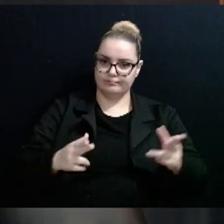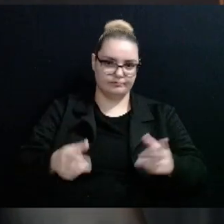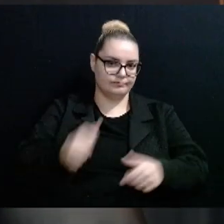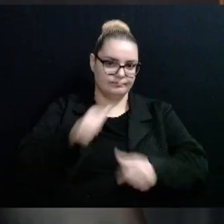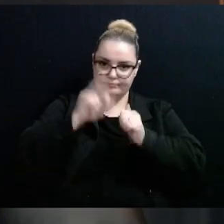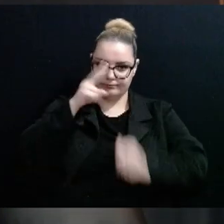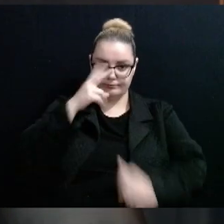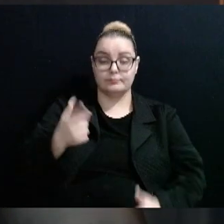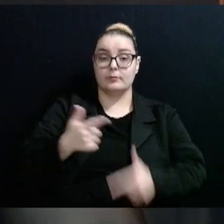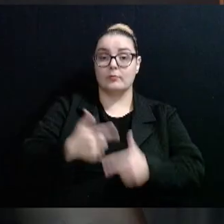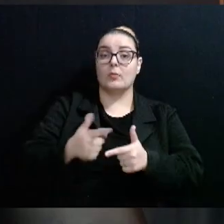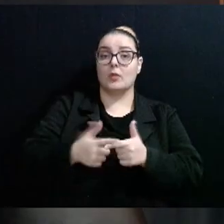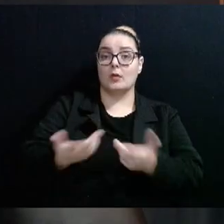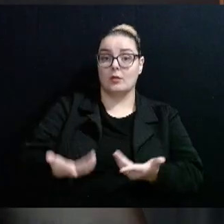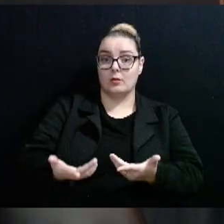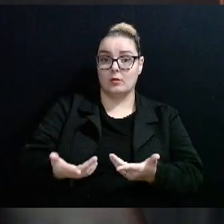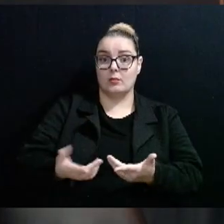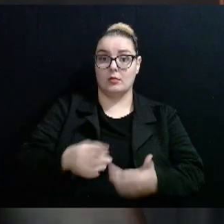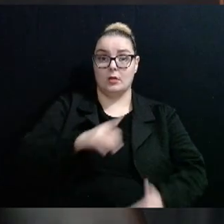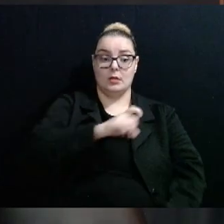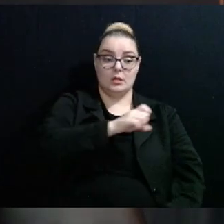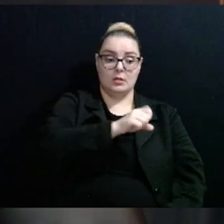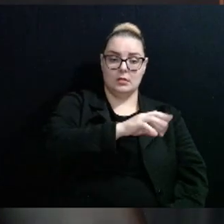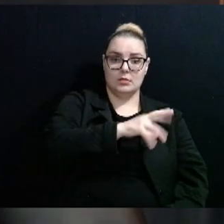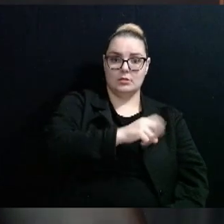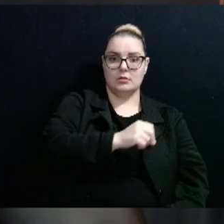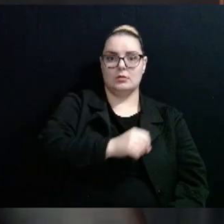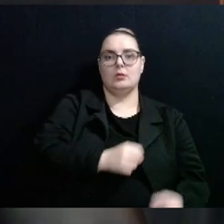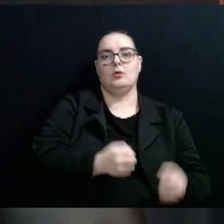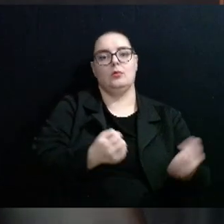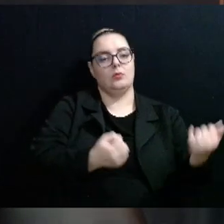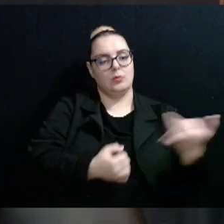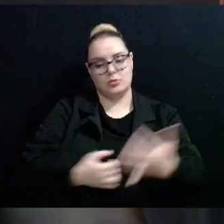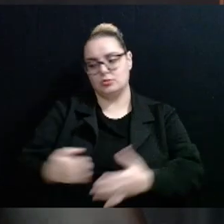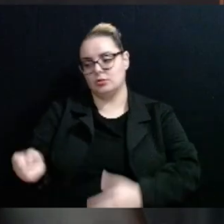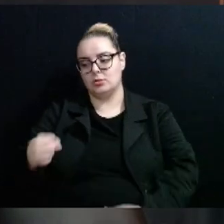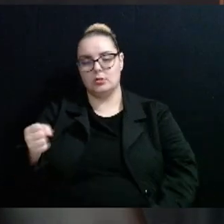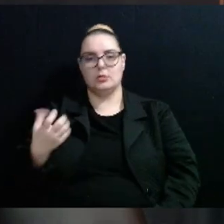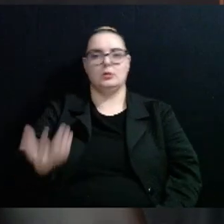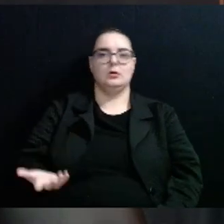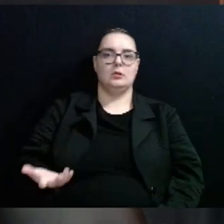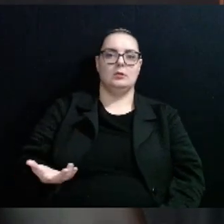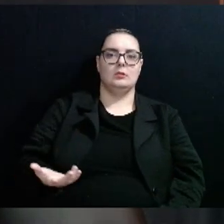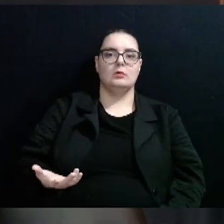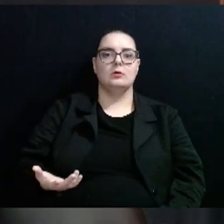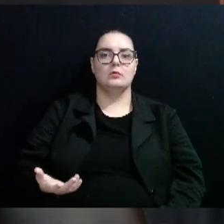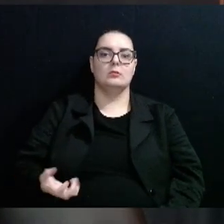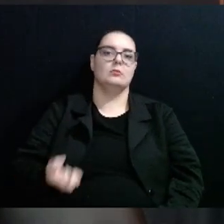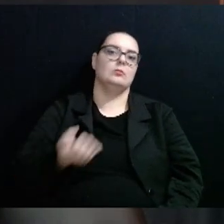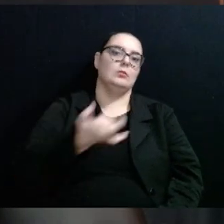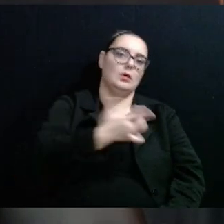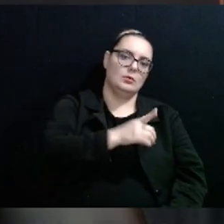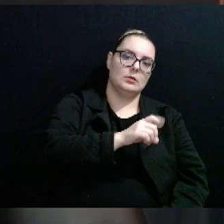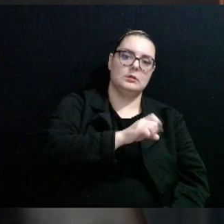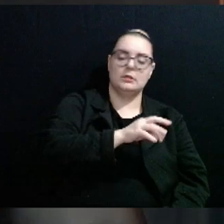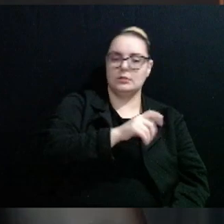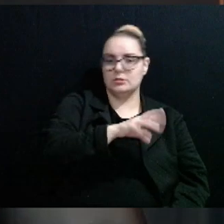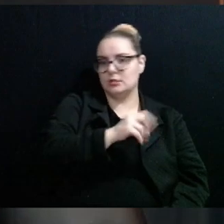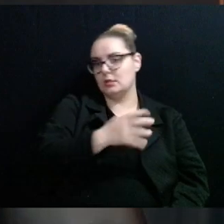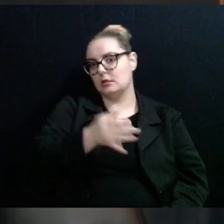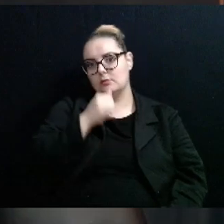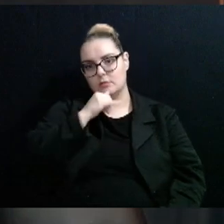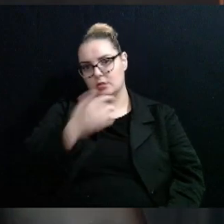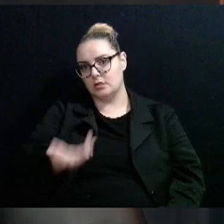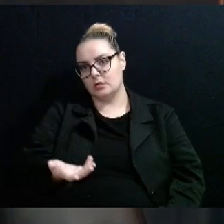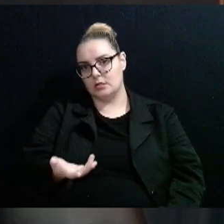se você beber em destilado o mesmo volume da cerveja. Então, se você beber uma quantidade muito grande de um destilado, por exemplo, que seria mais ou